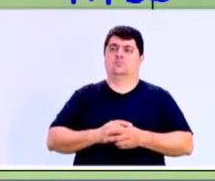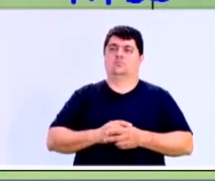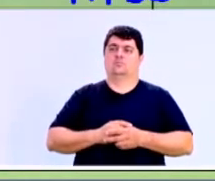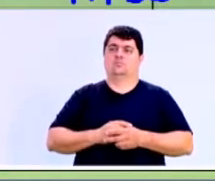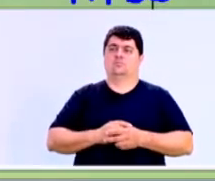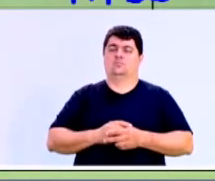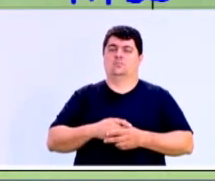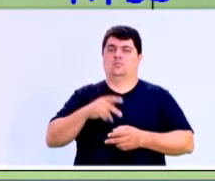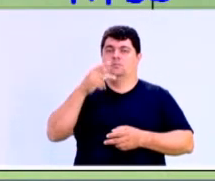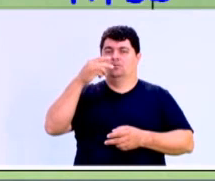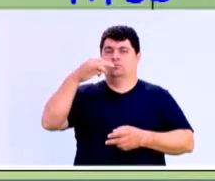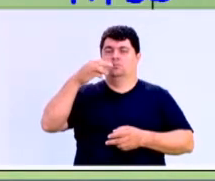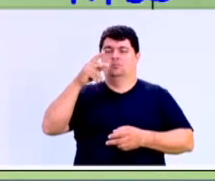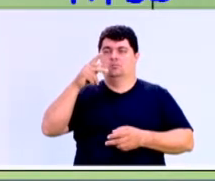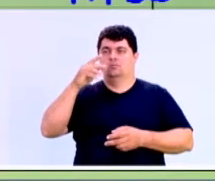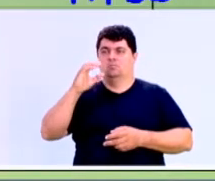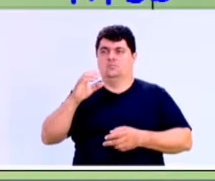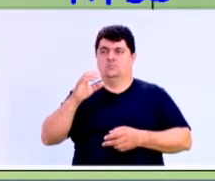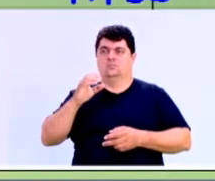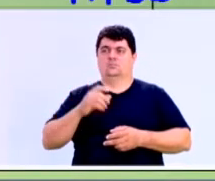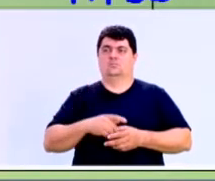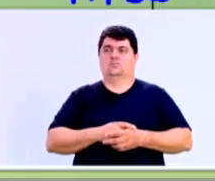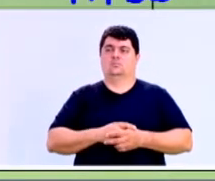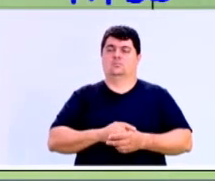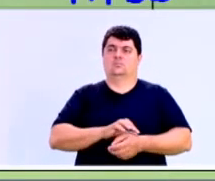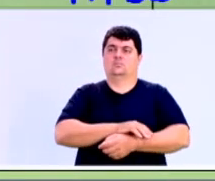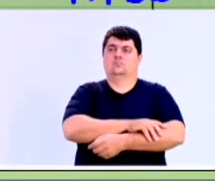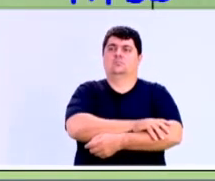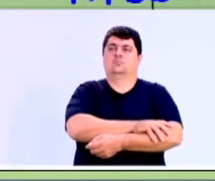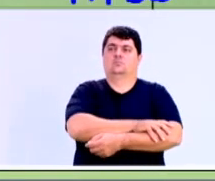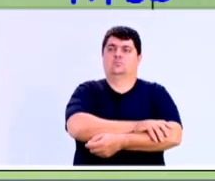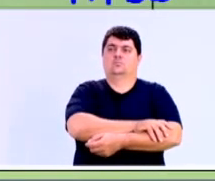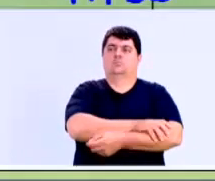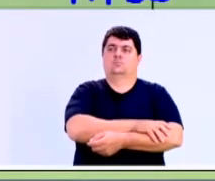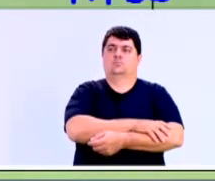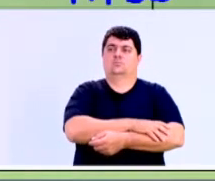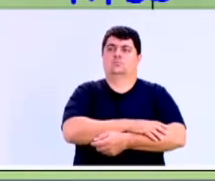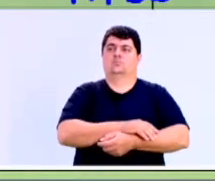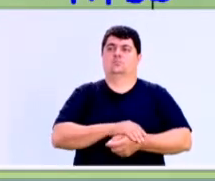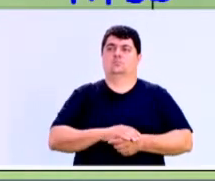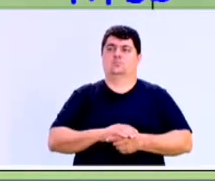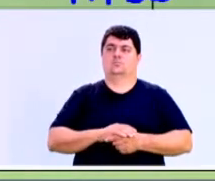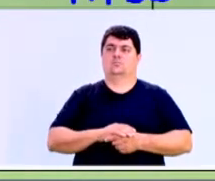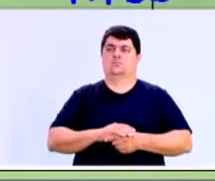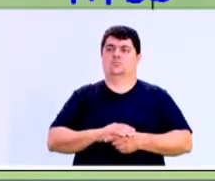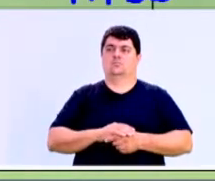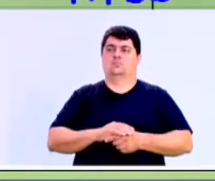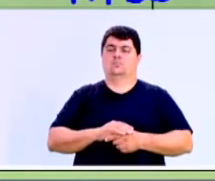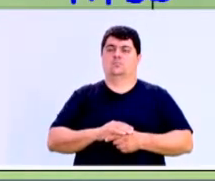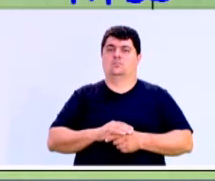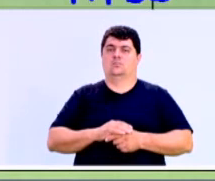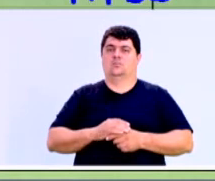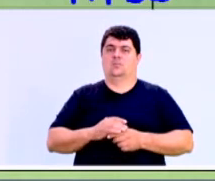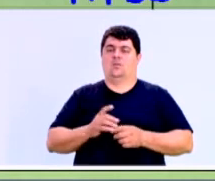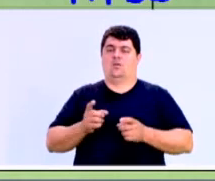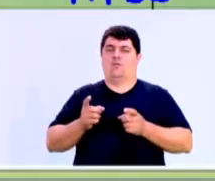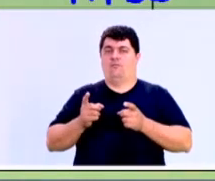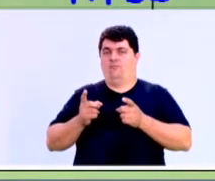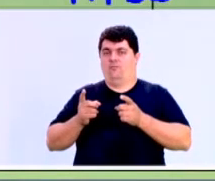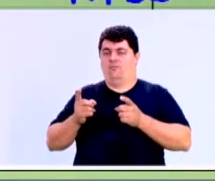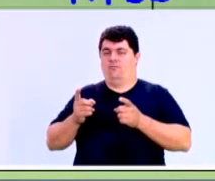médio de pagamento de compras. Então, é o quê? Duplicatas a pagar ou